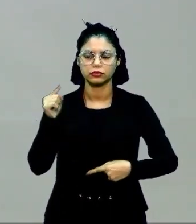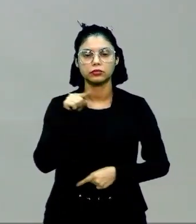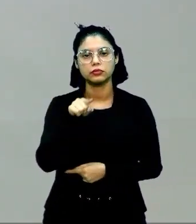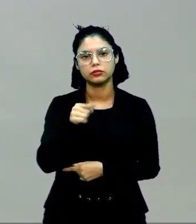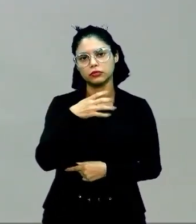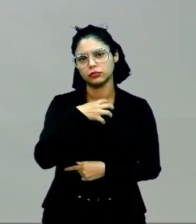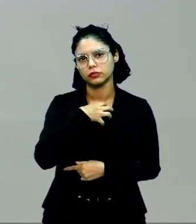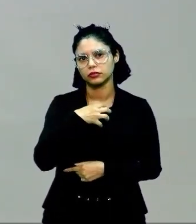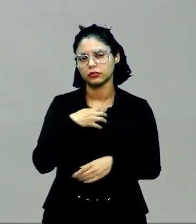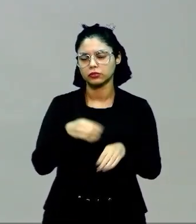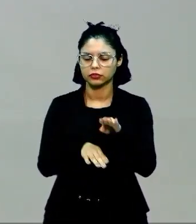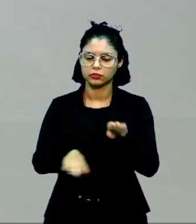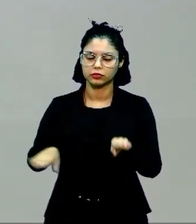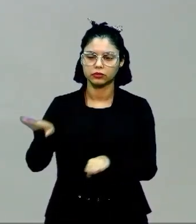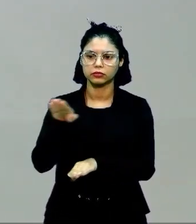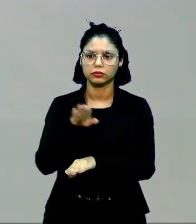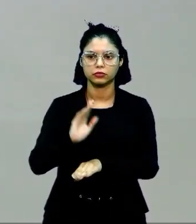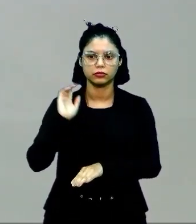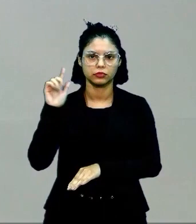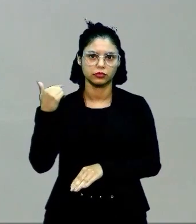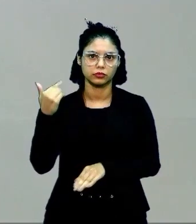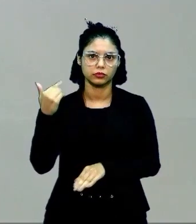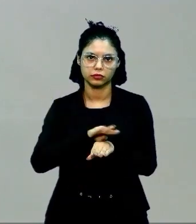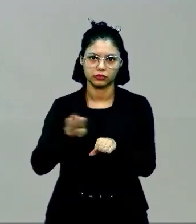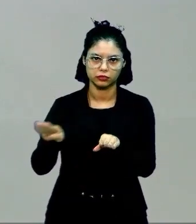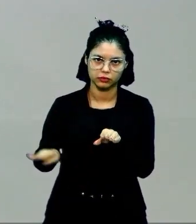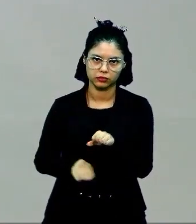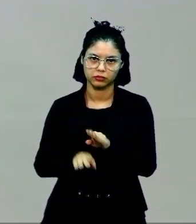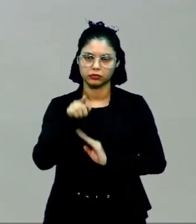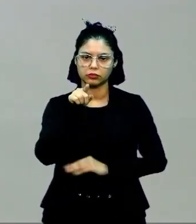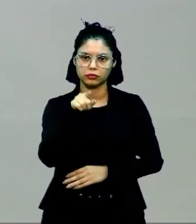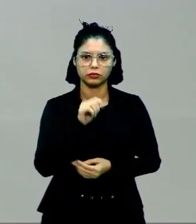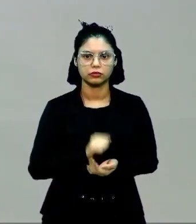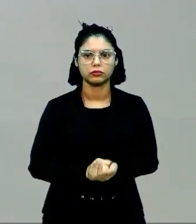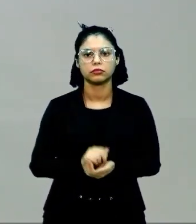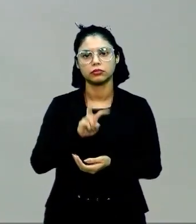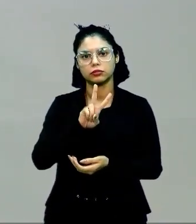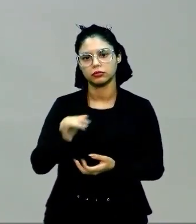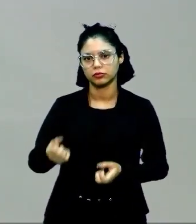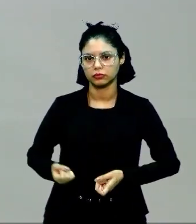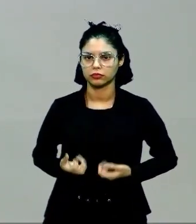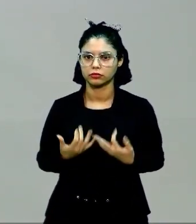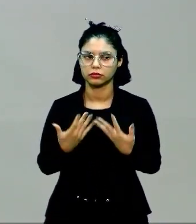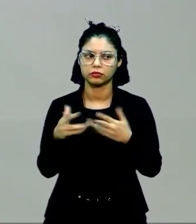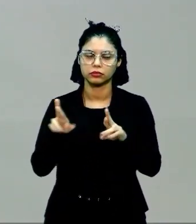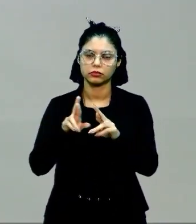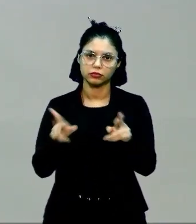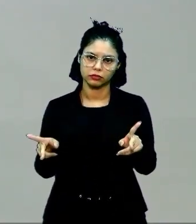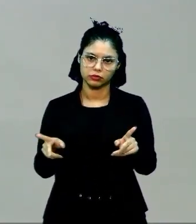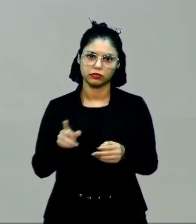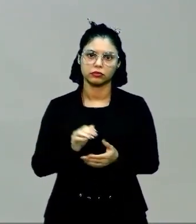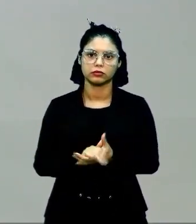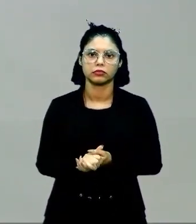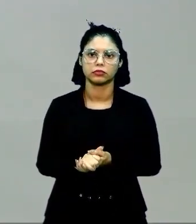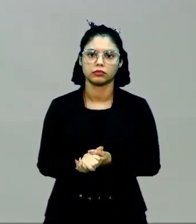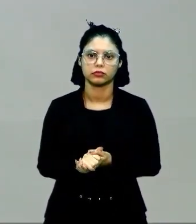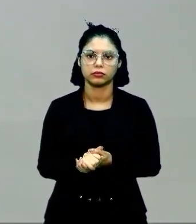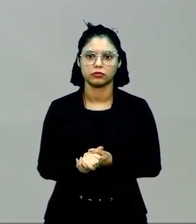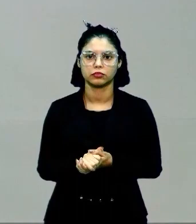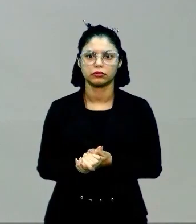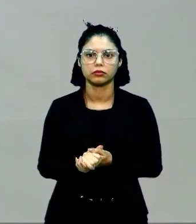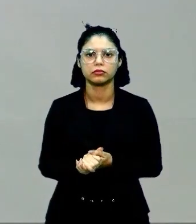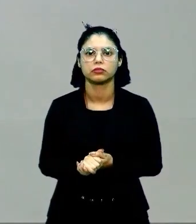você sentir-se superior e o outro inferior a você, ele vai se manifestar de diferentes formas no